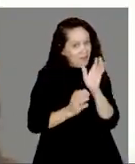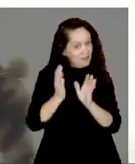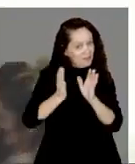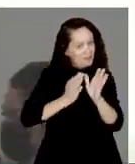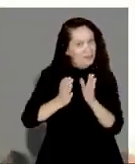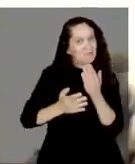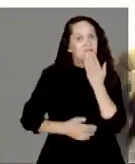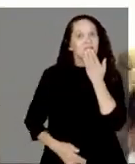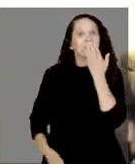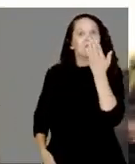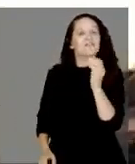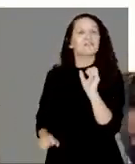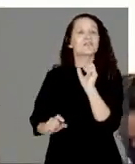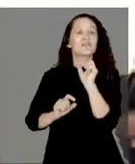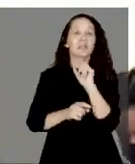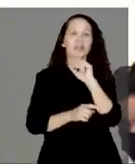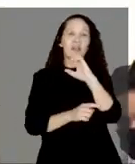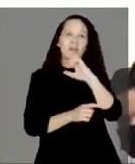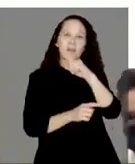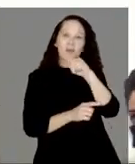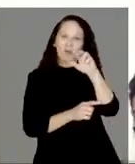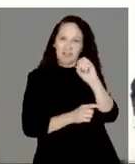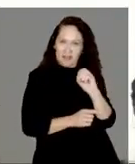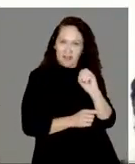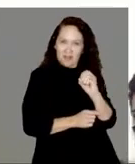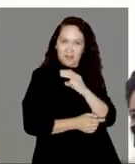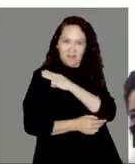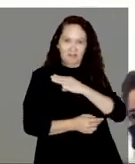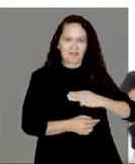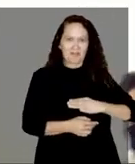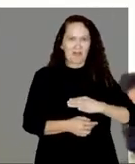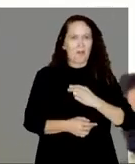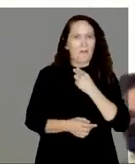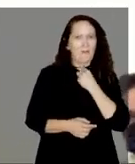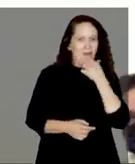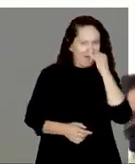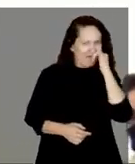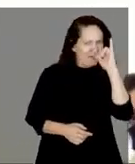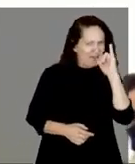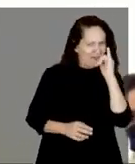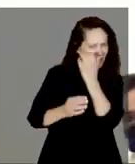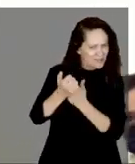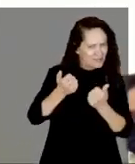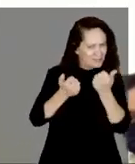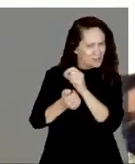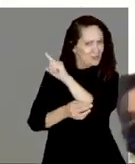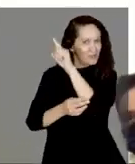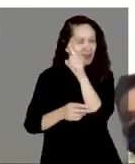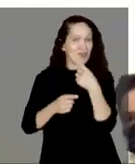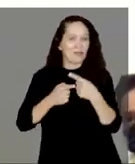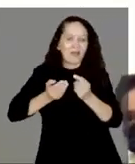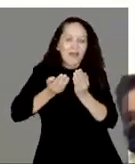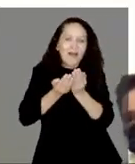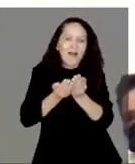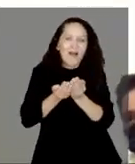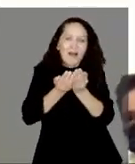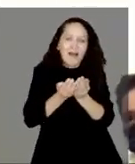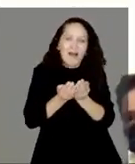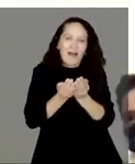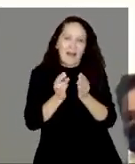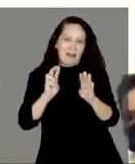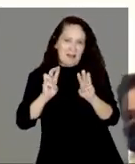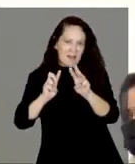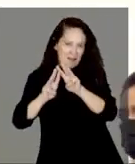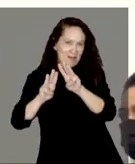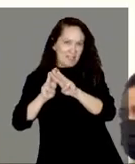foi contada pelos vencedores. E os vencedores eram cruéis. Ô João Paulo,